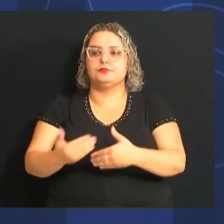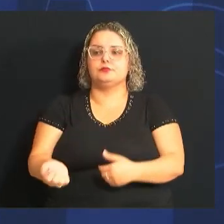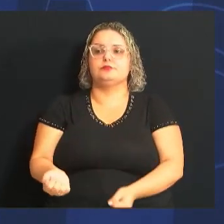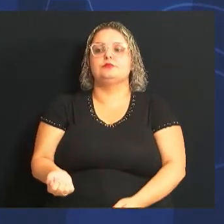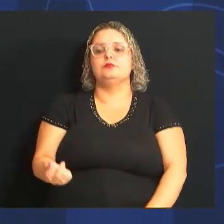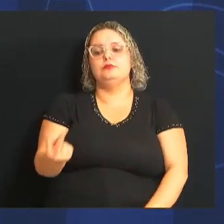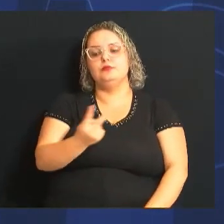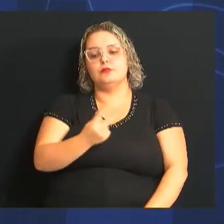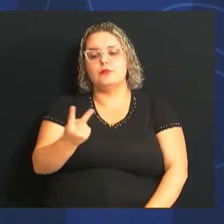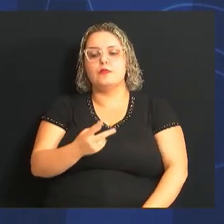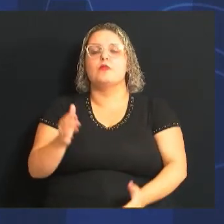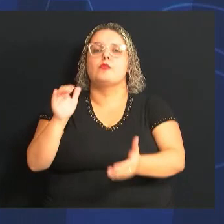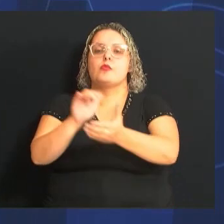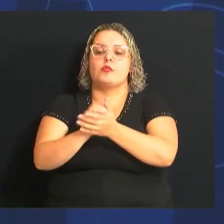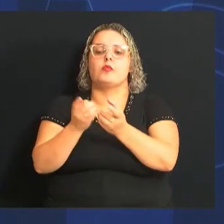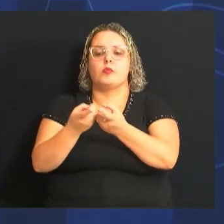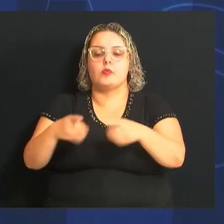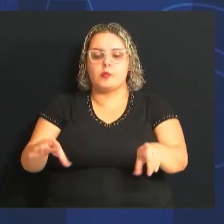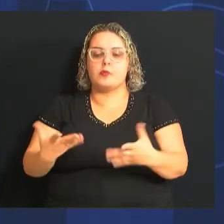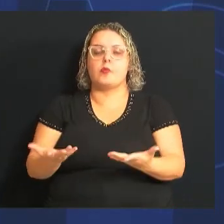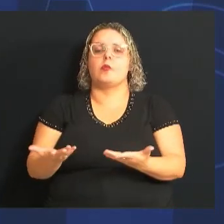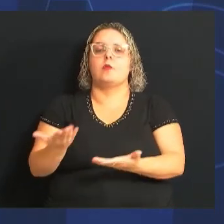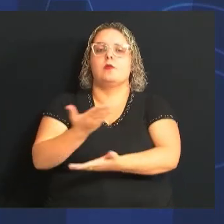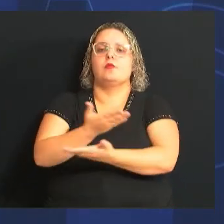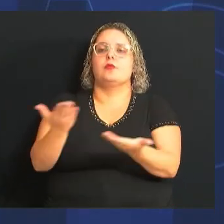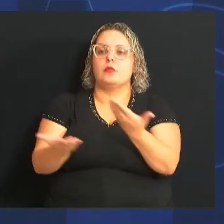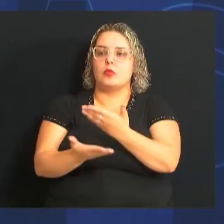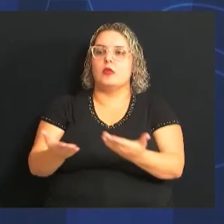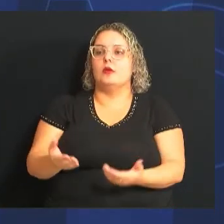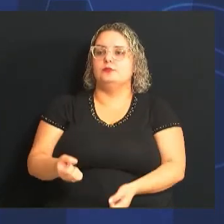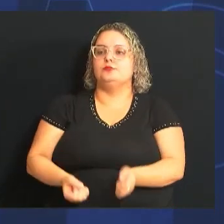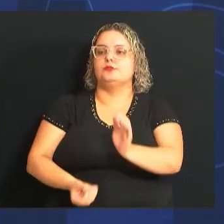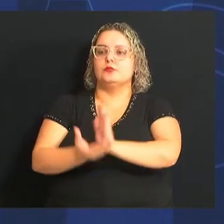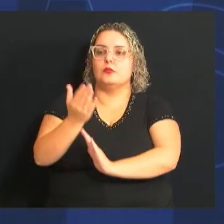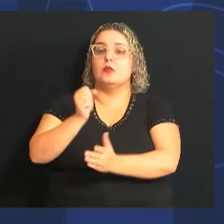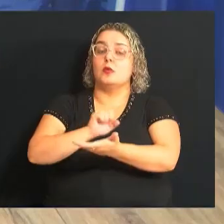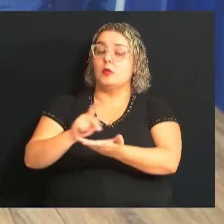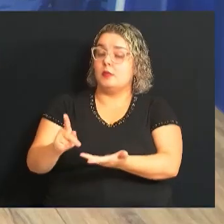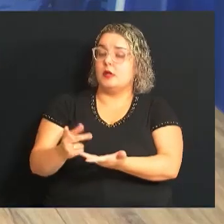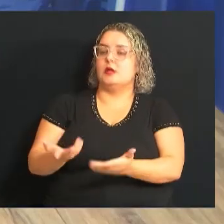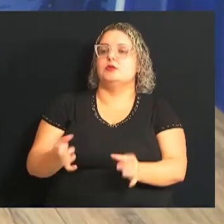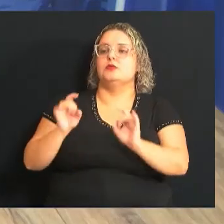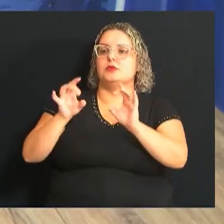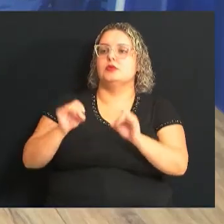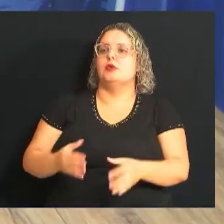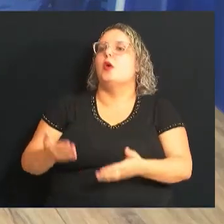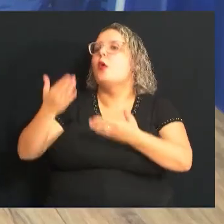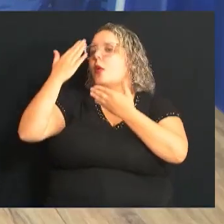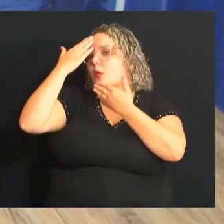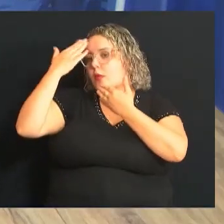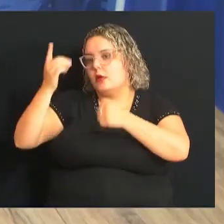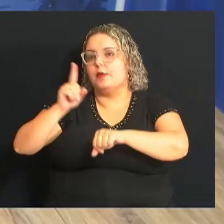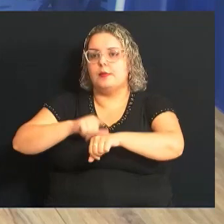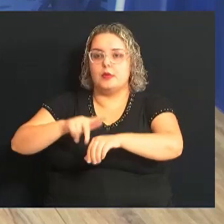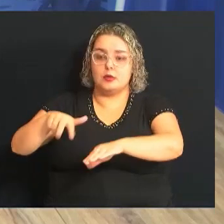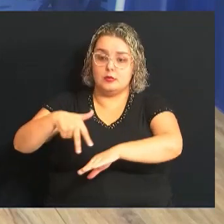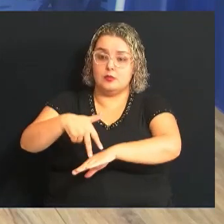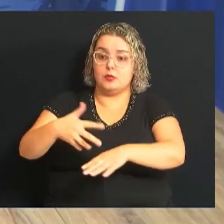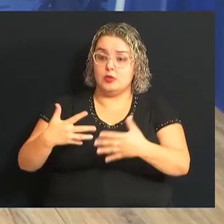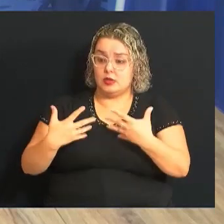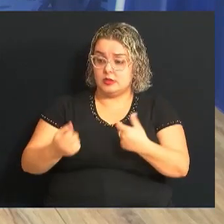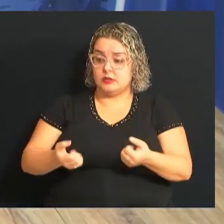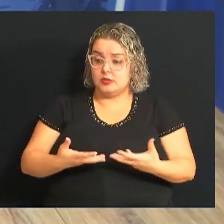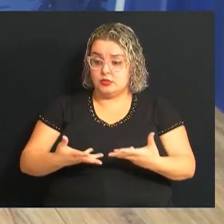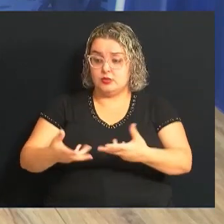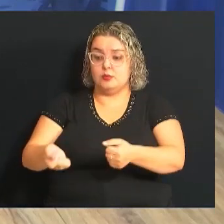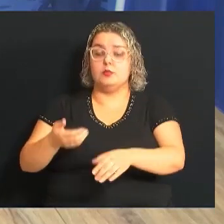Nossos. Então, Dora, primeiramente, muito obrigado pela disponibilidade do seu tempo, por ter aceito o convite para